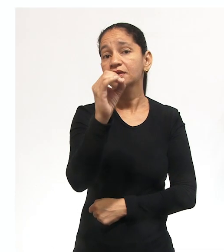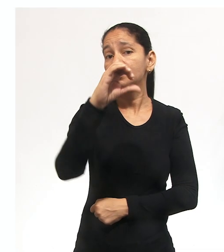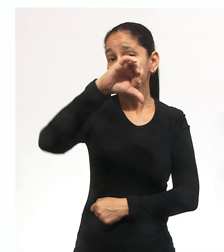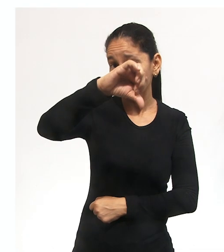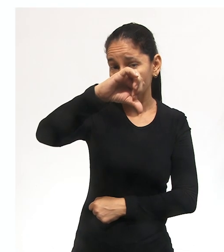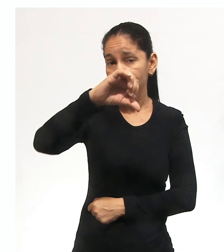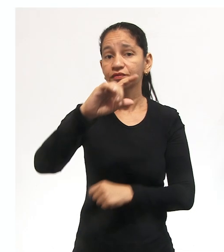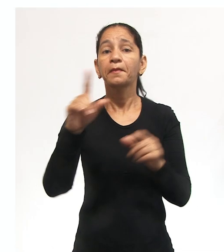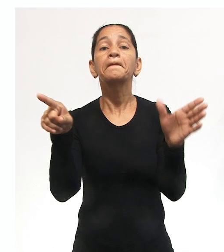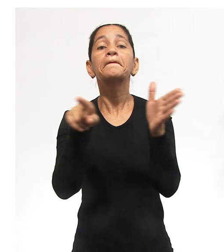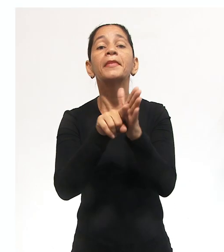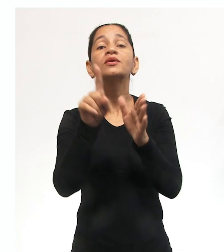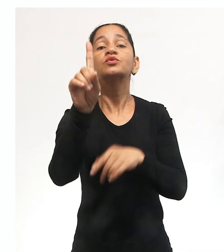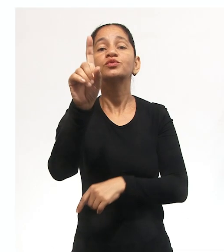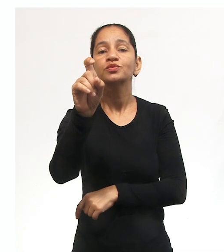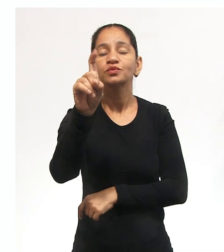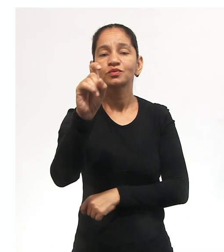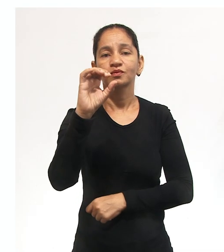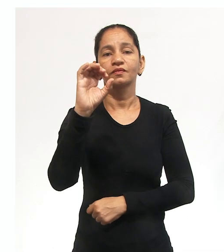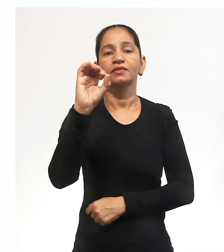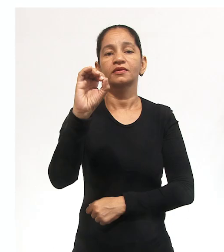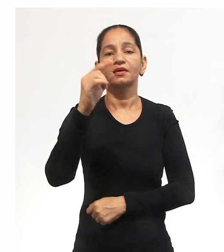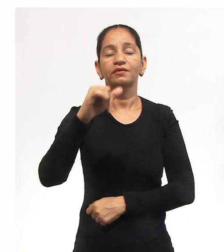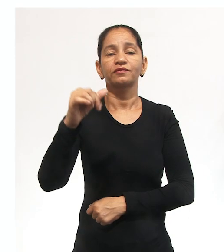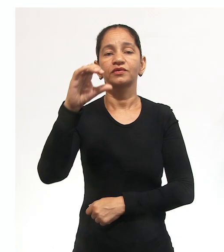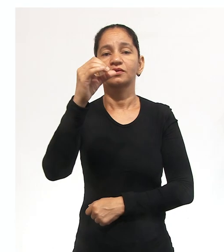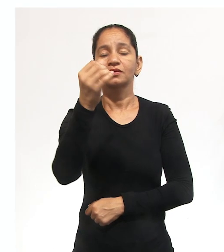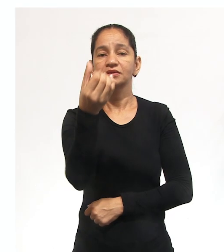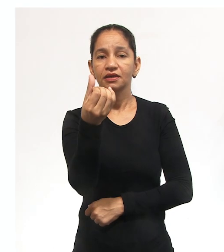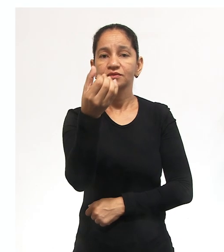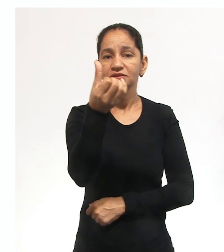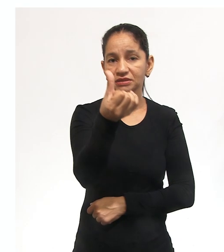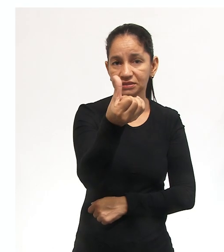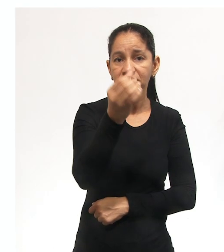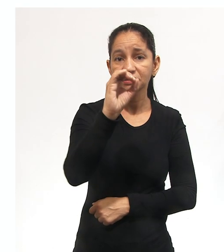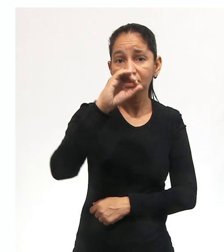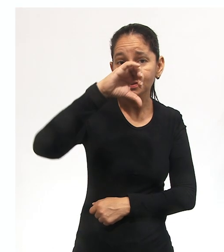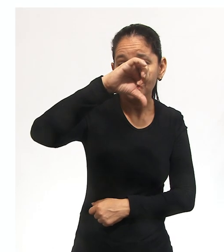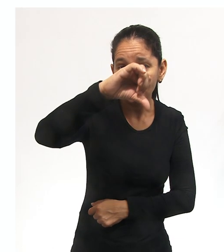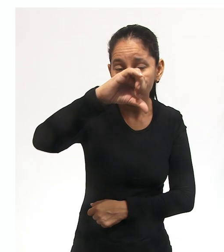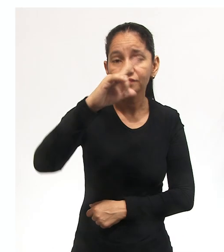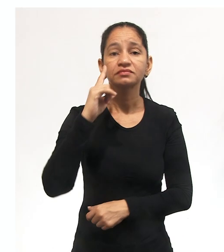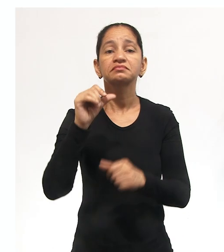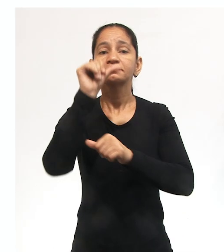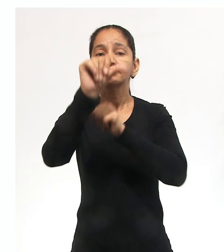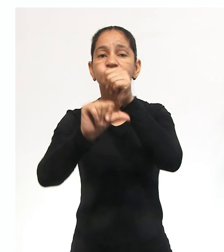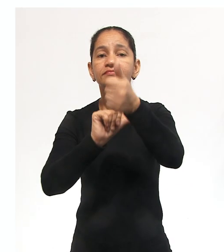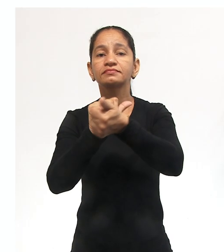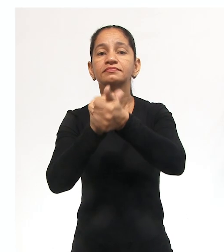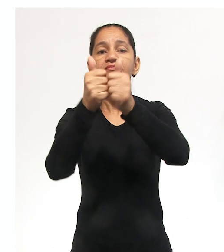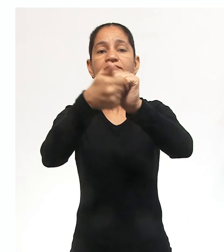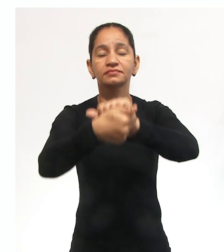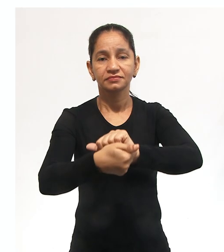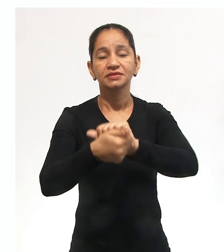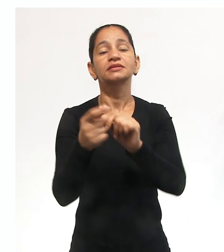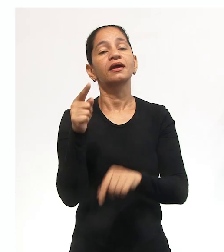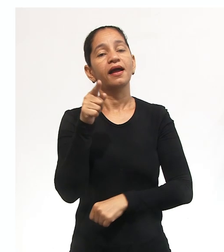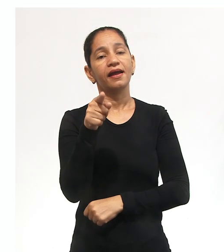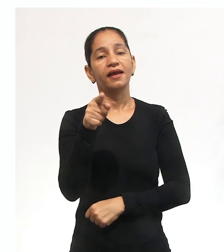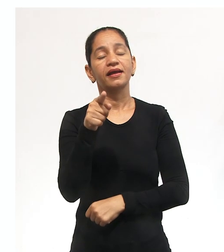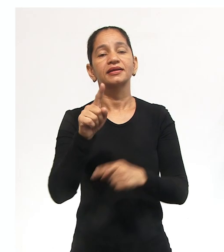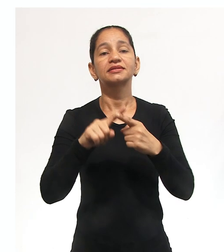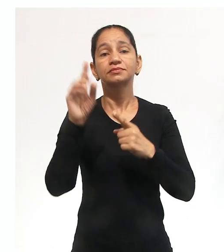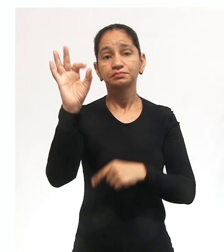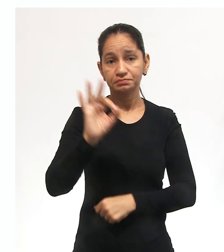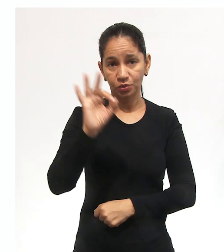1,0609. Menos 1, temos 0,0609. Transformando isso aqui em porcentagem, né?